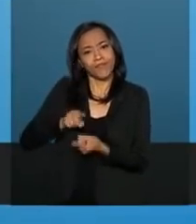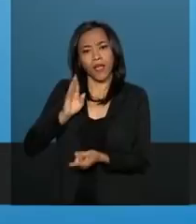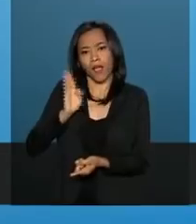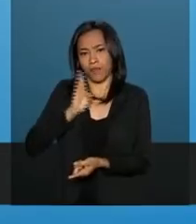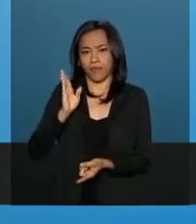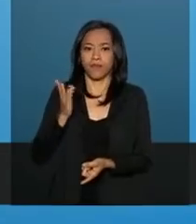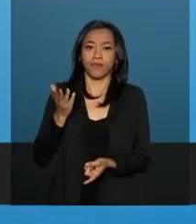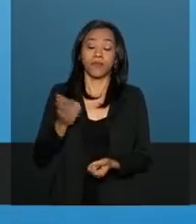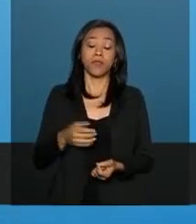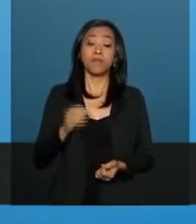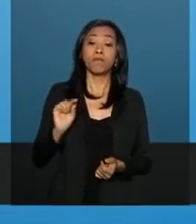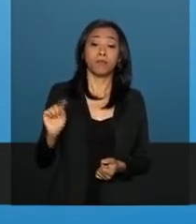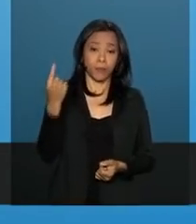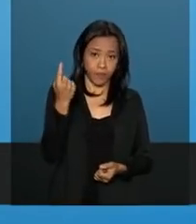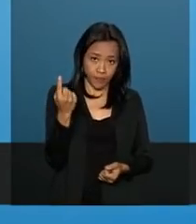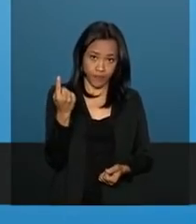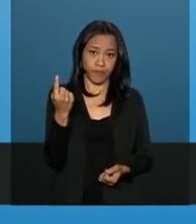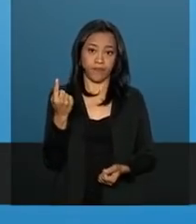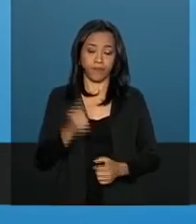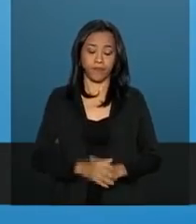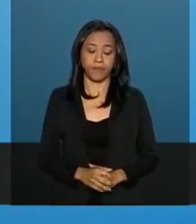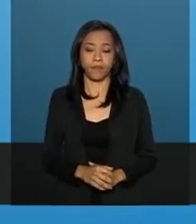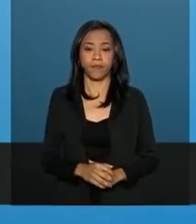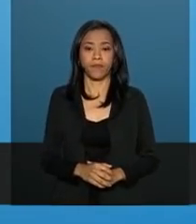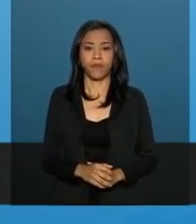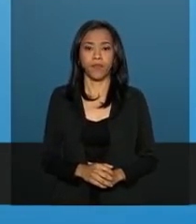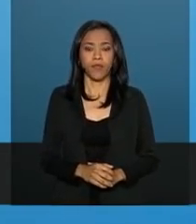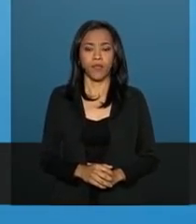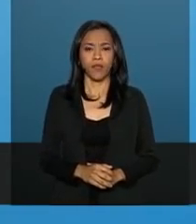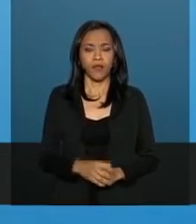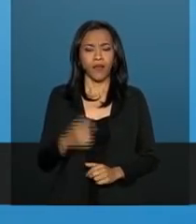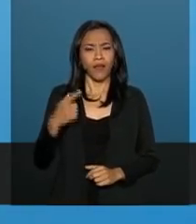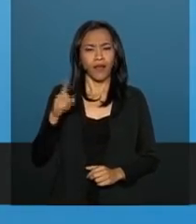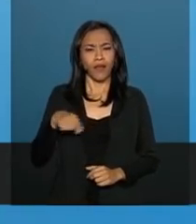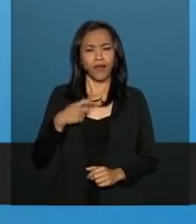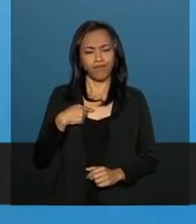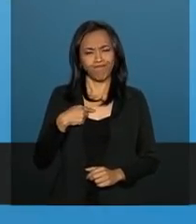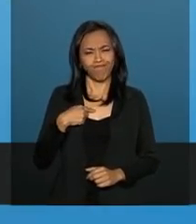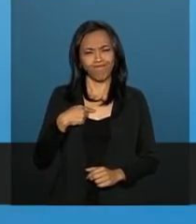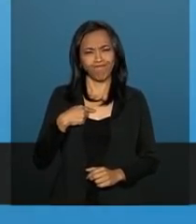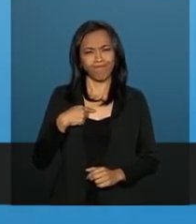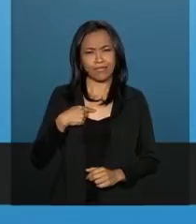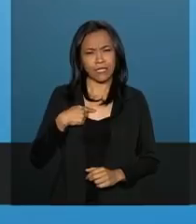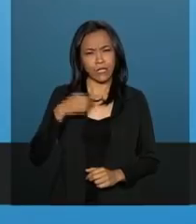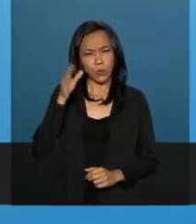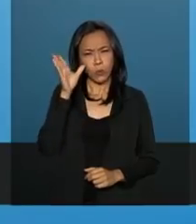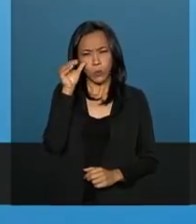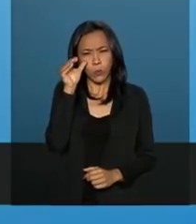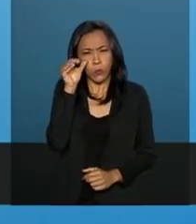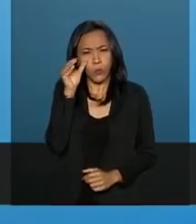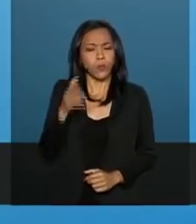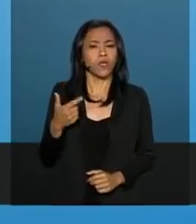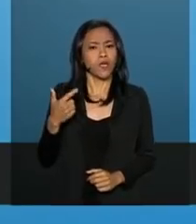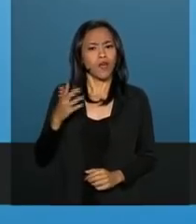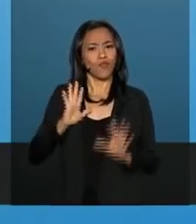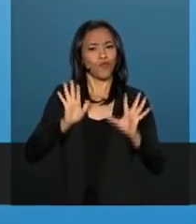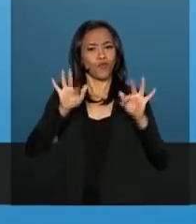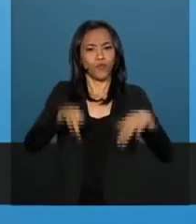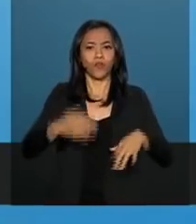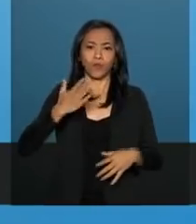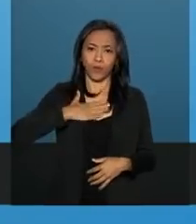primeira delas é que, curiosamente, ao final do nosso